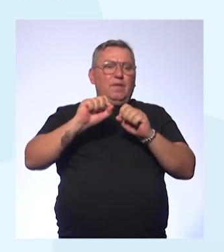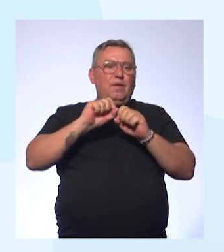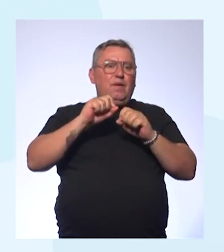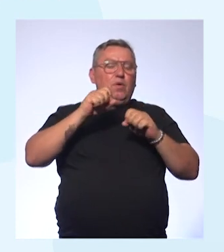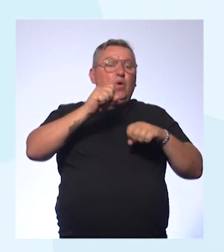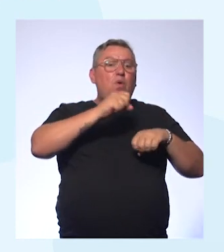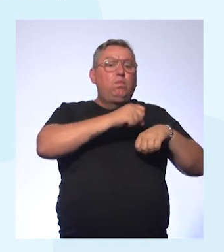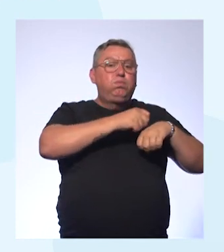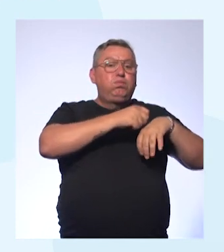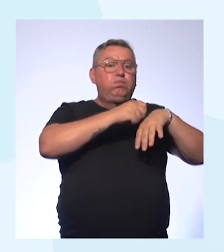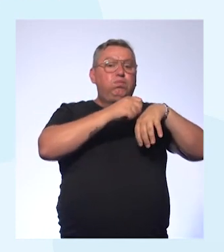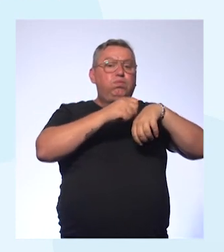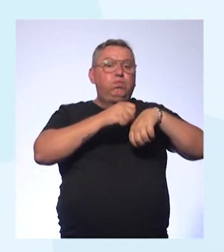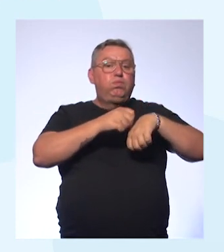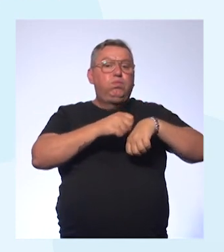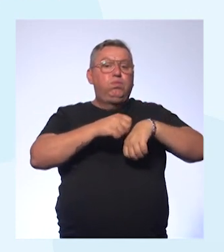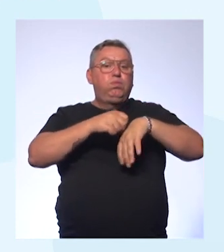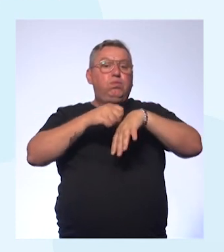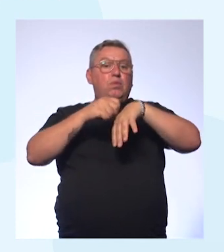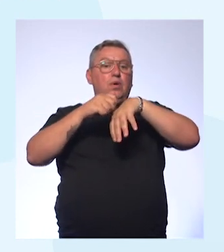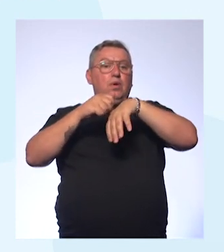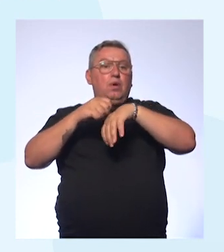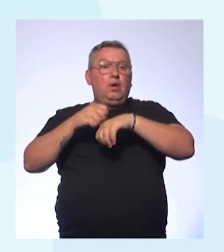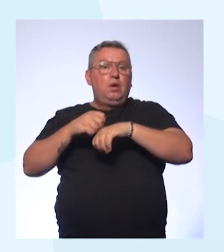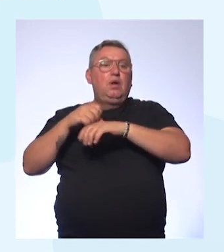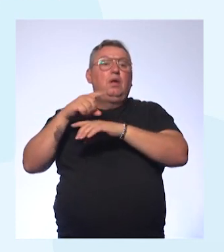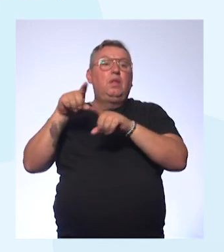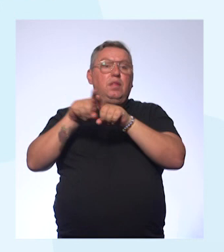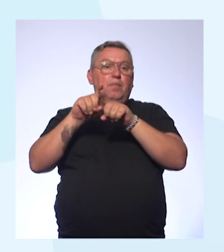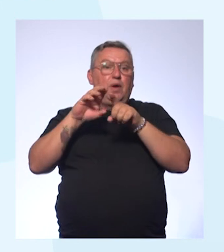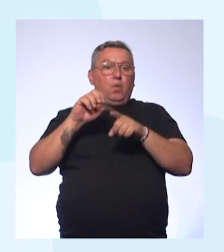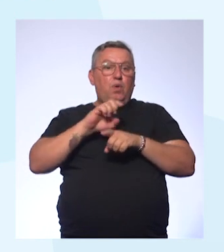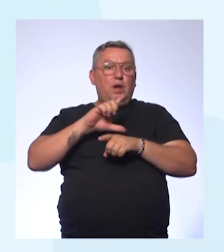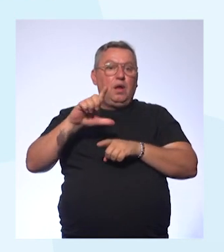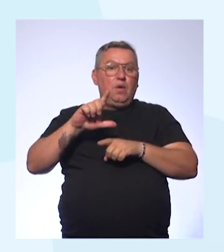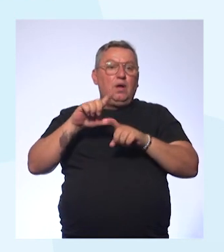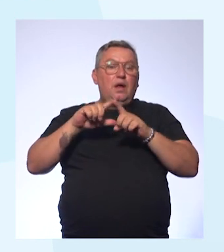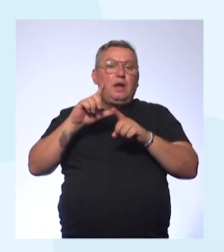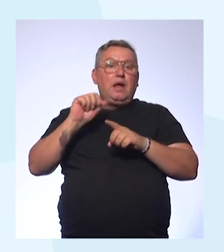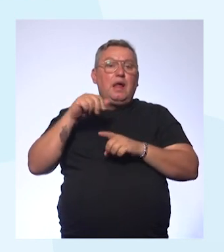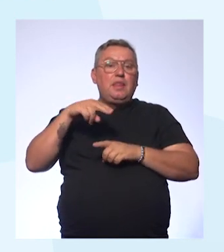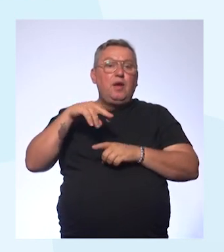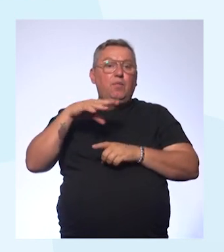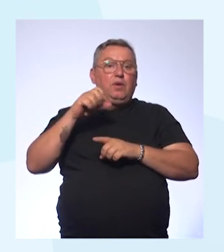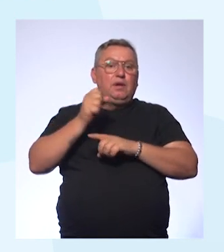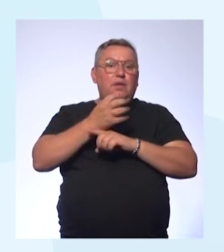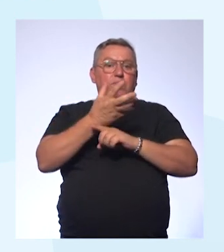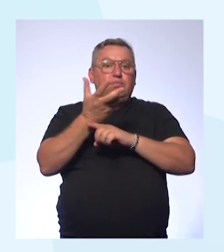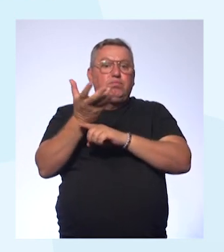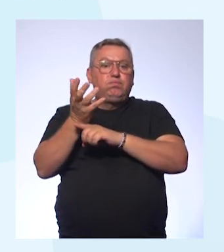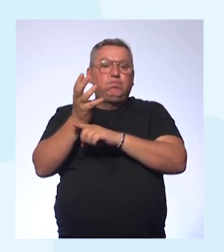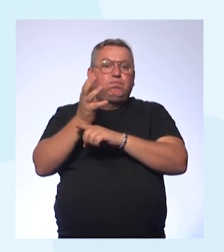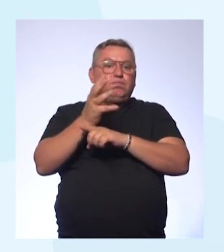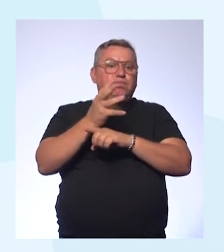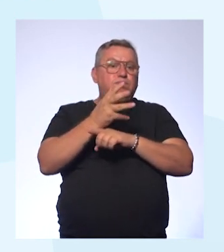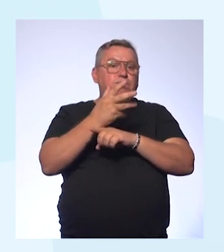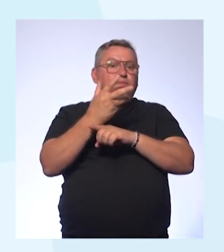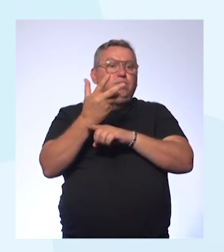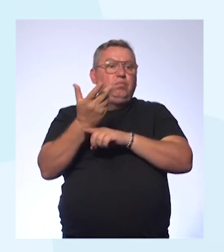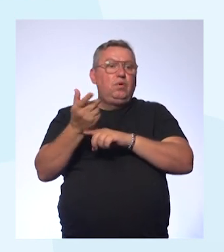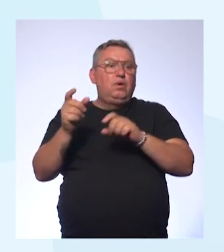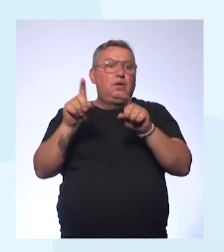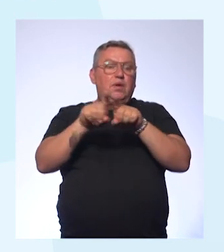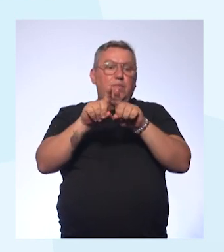águas-vivas gigantescas, corais, hidras e anêmonas, né? Podem viver isolados ou também